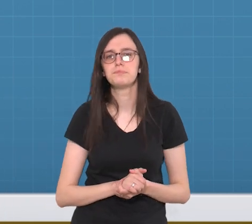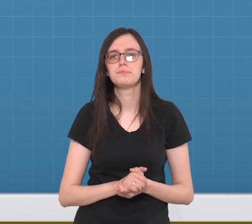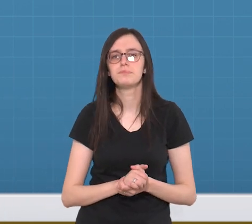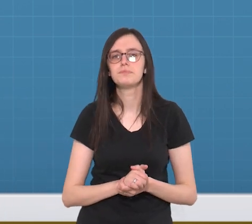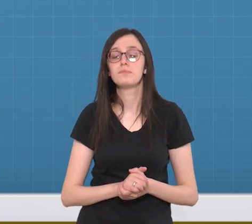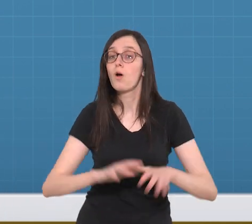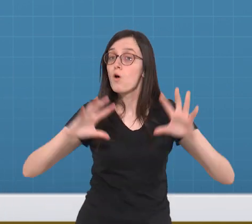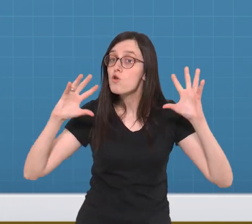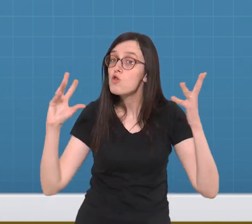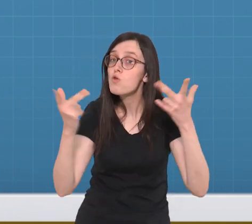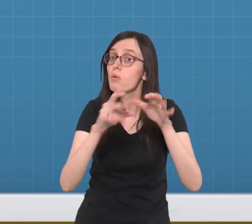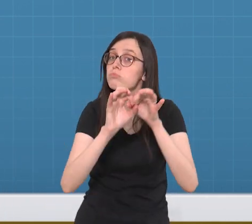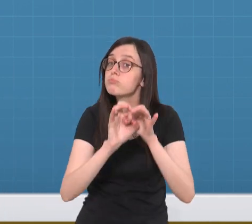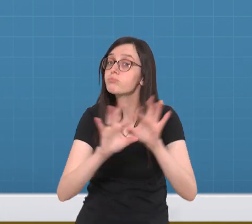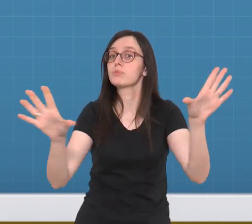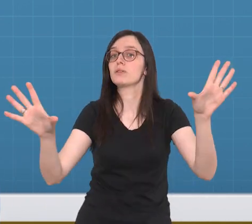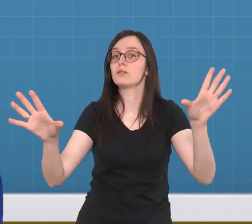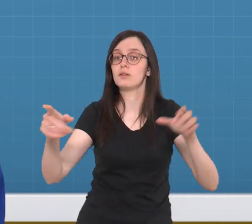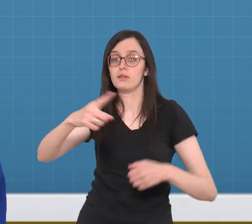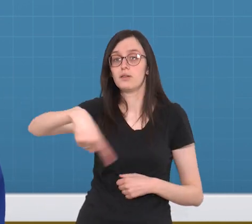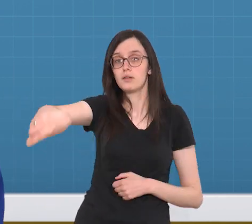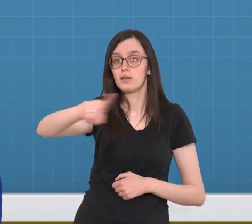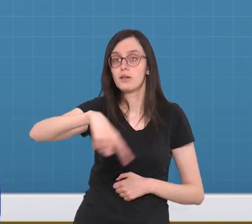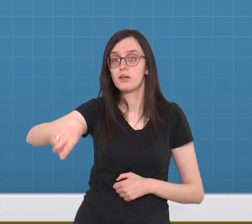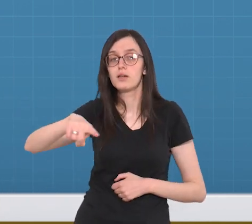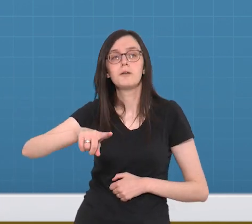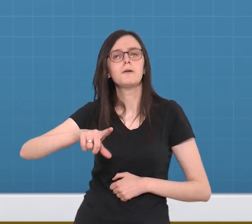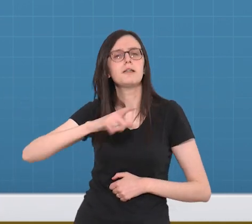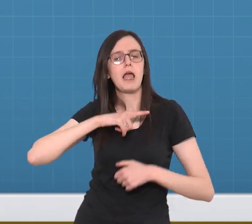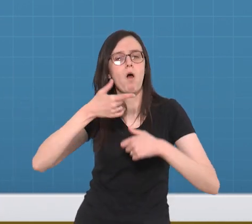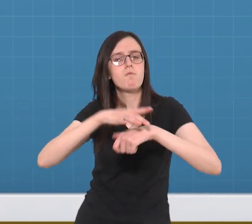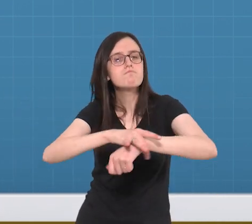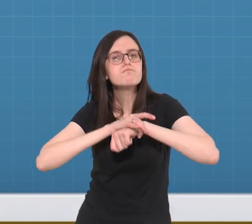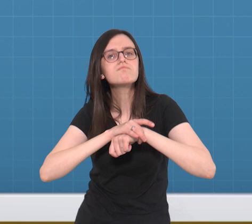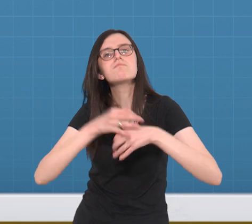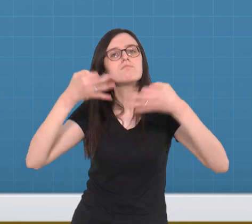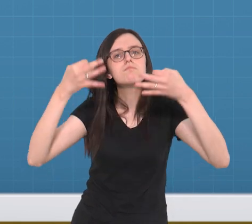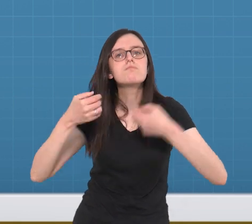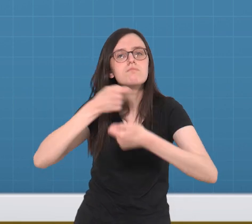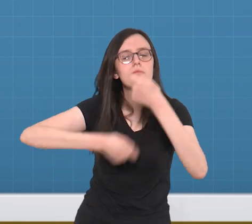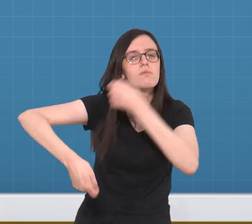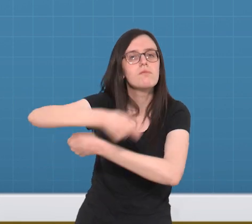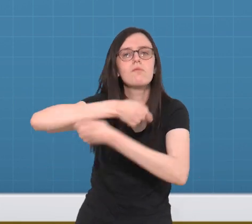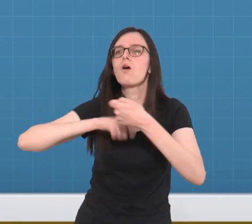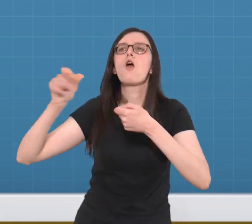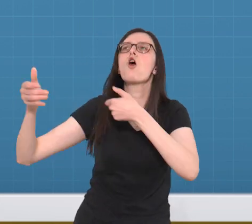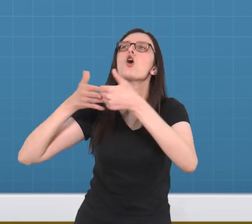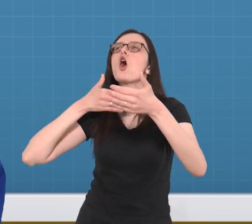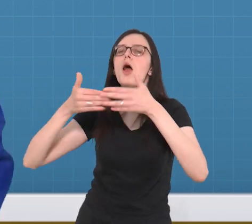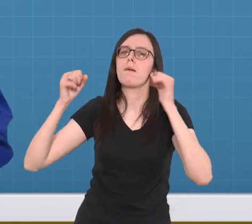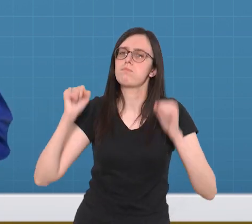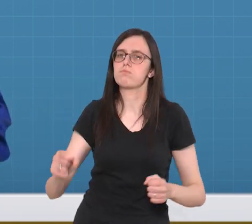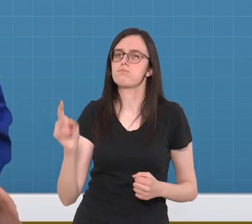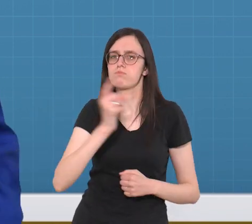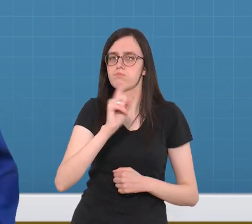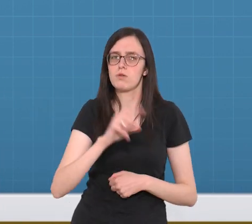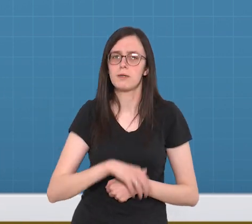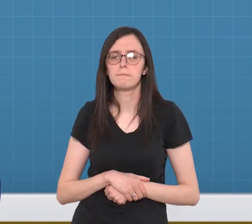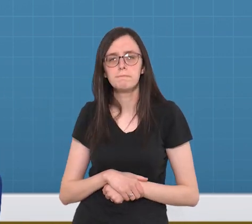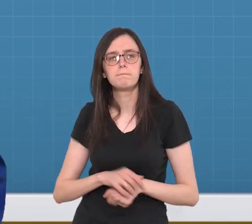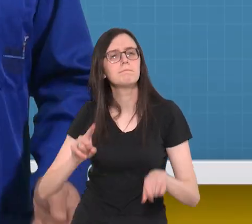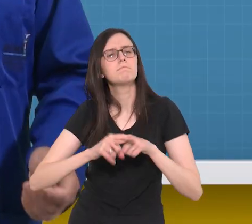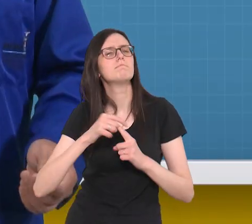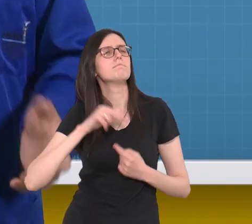agora. Todas as corretoras são habilitadas, são autorizadas, elas garantem os serviços. Não é qualquer